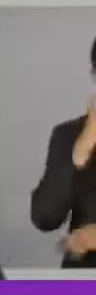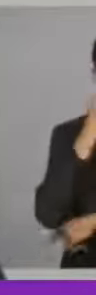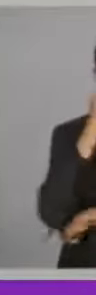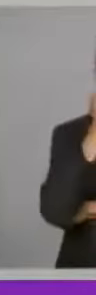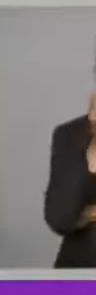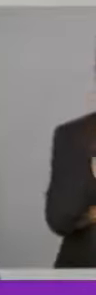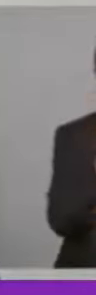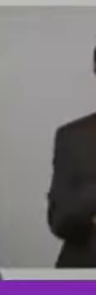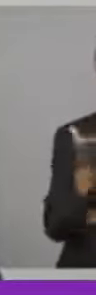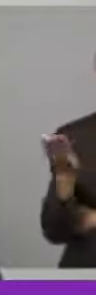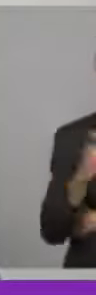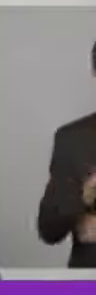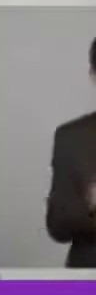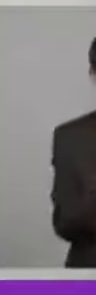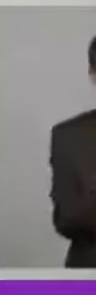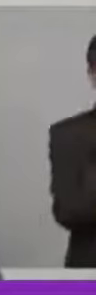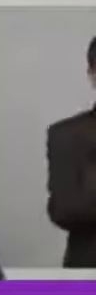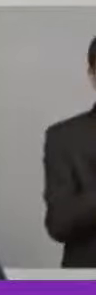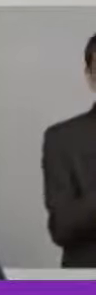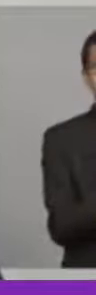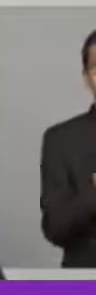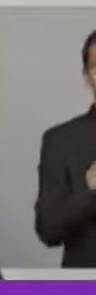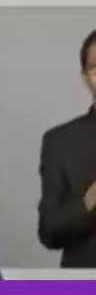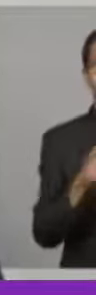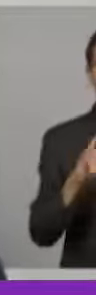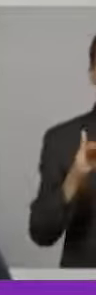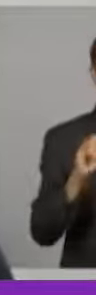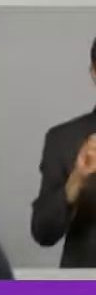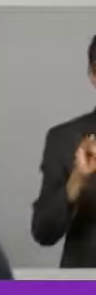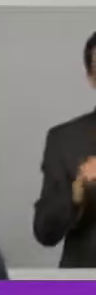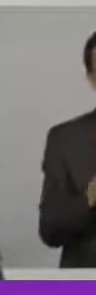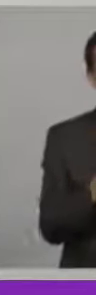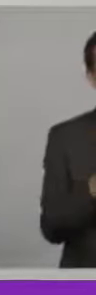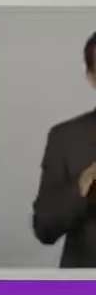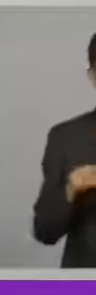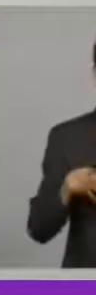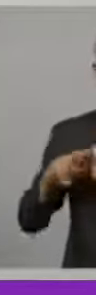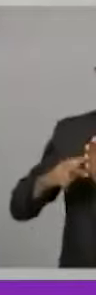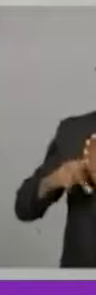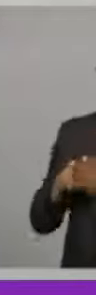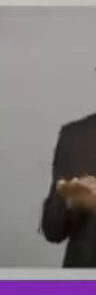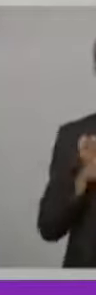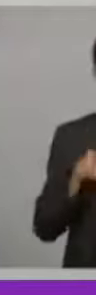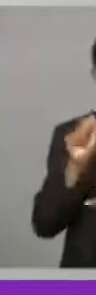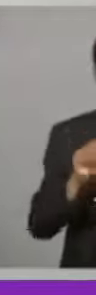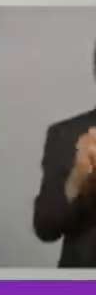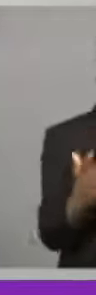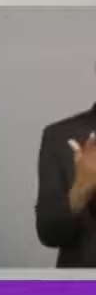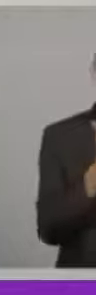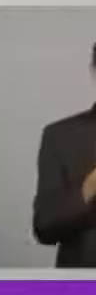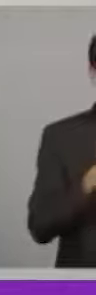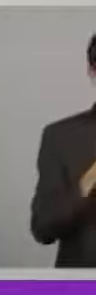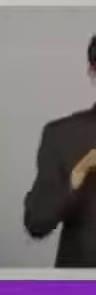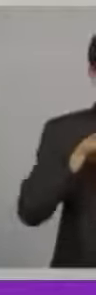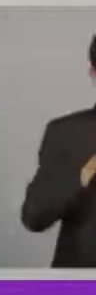inacreditável que o que os especialistas falam é que o CRECE fala, é que as entidades sindicais falam, que as associações falam, o que o NAI